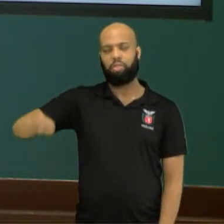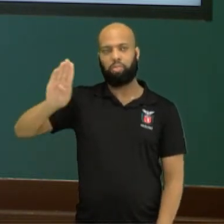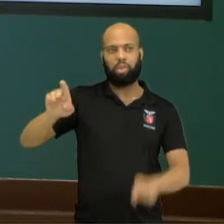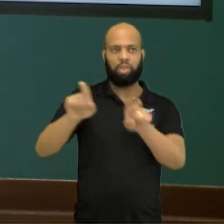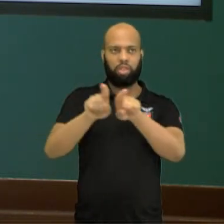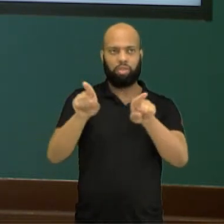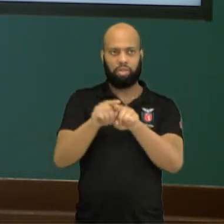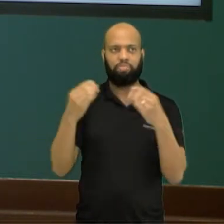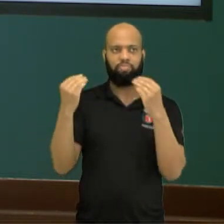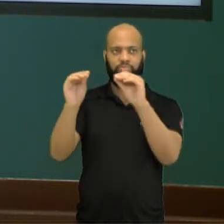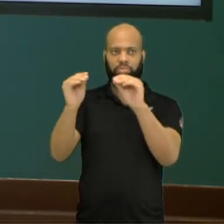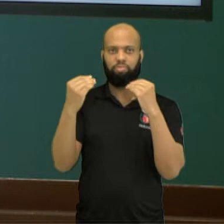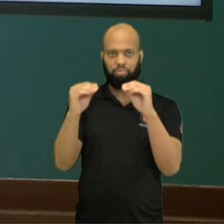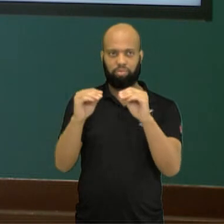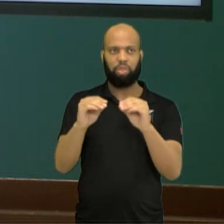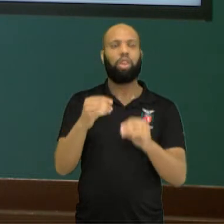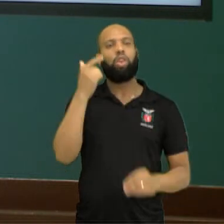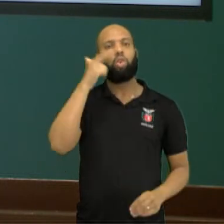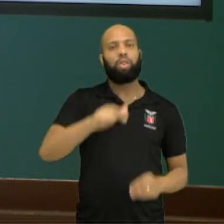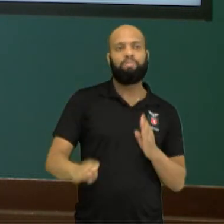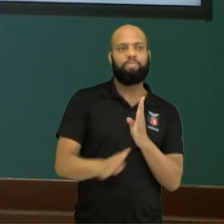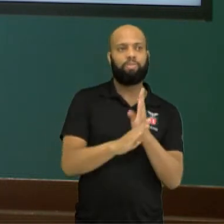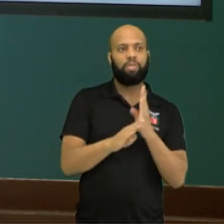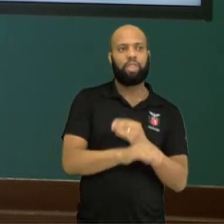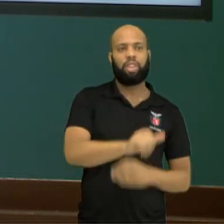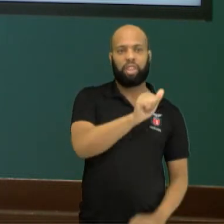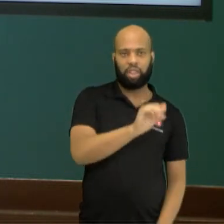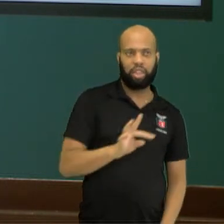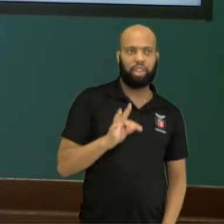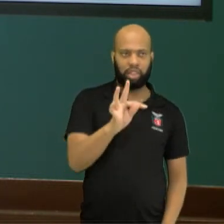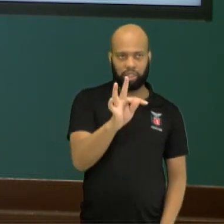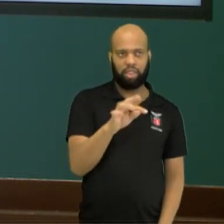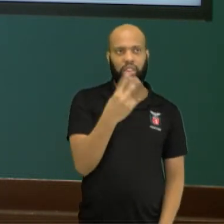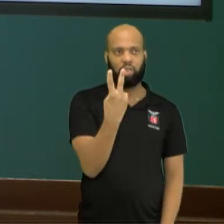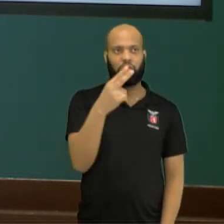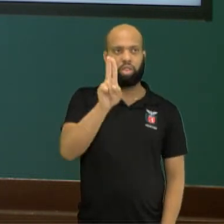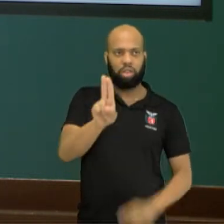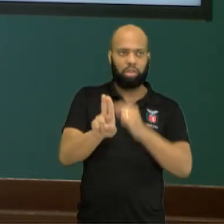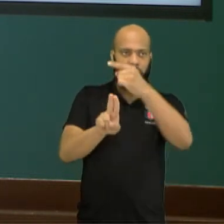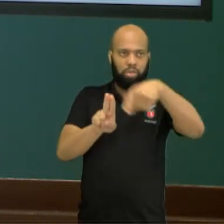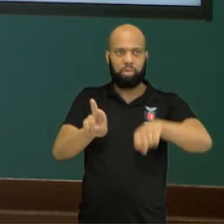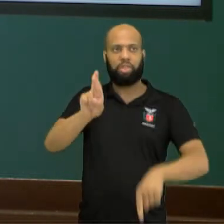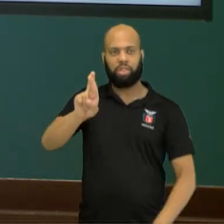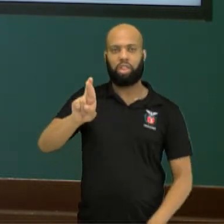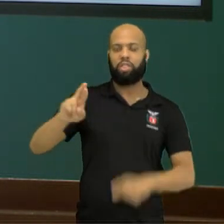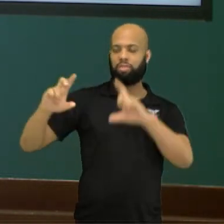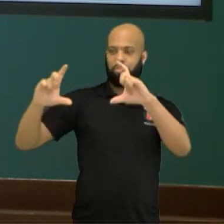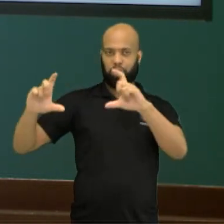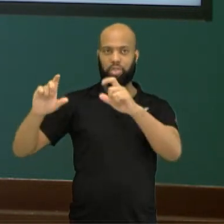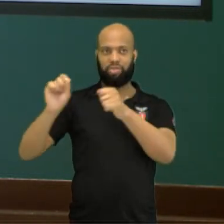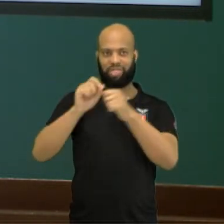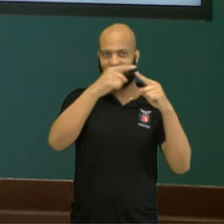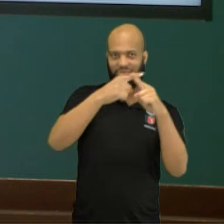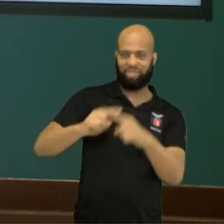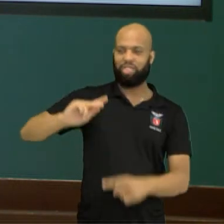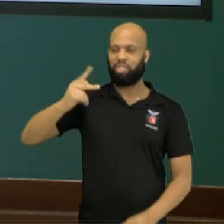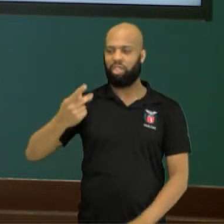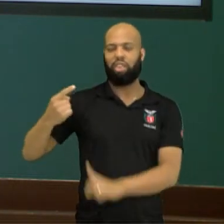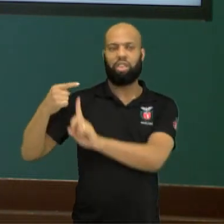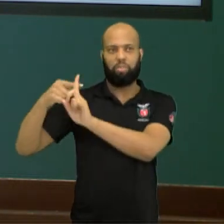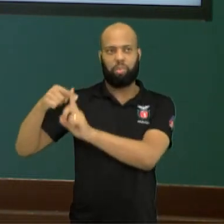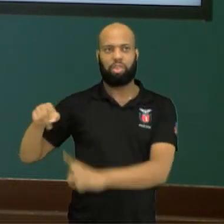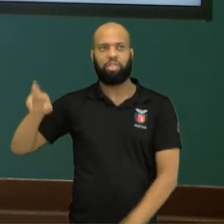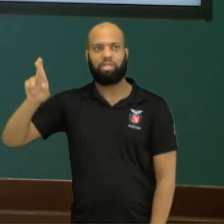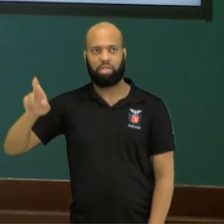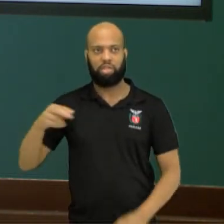desses valores aqui e podemos calcular. A partir dessa substituição, eu isolando o 2πr, que vai ser